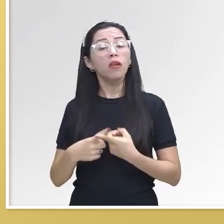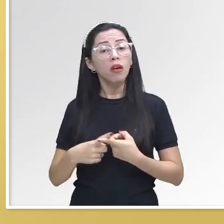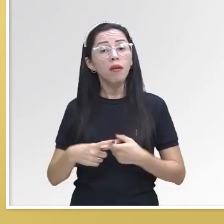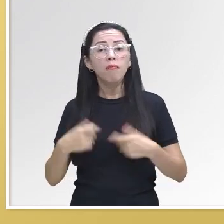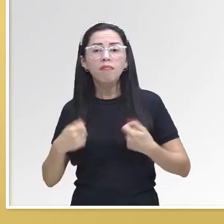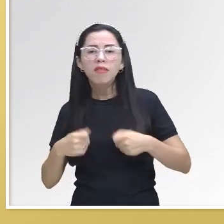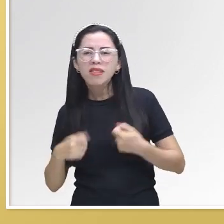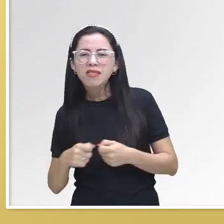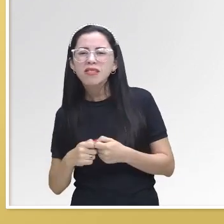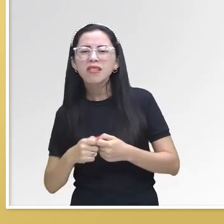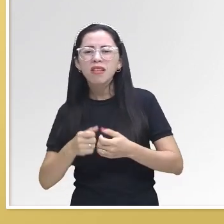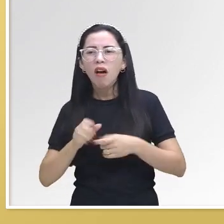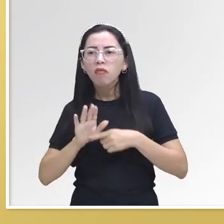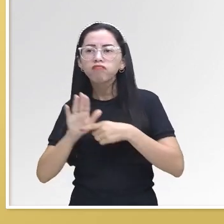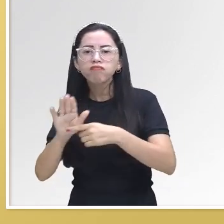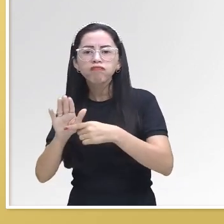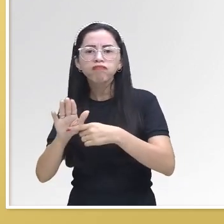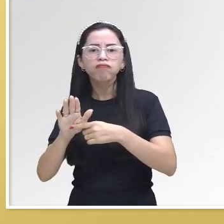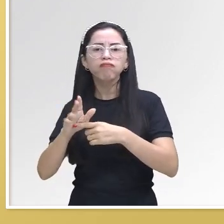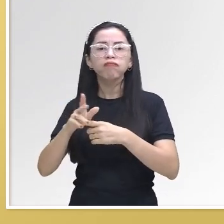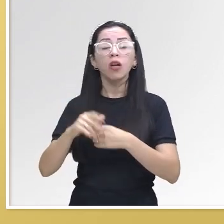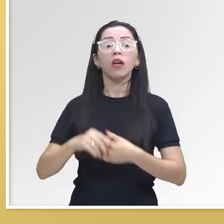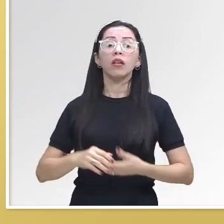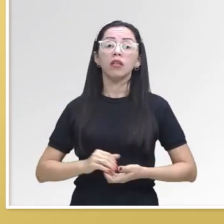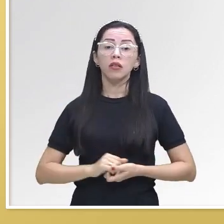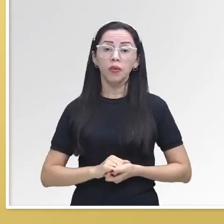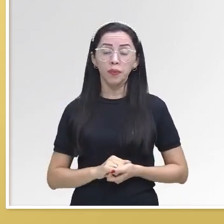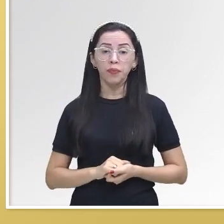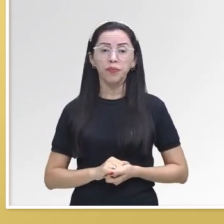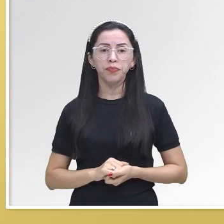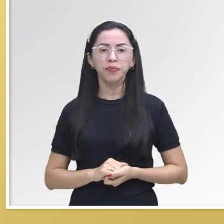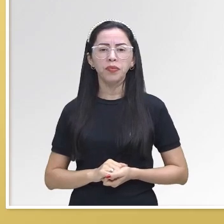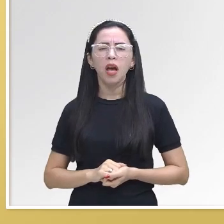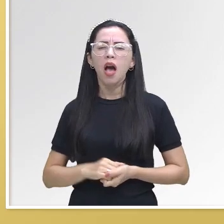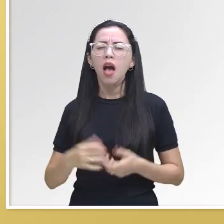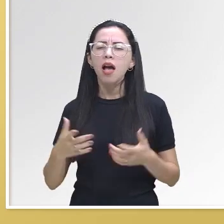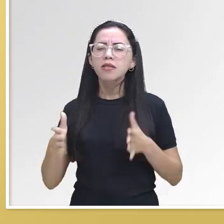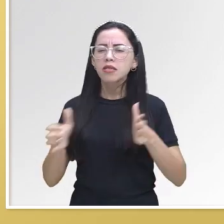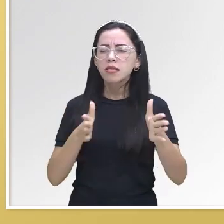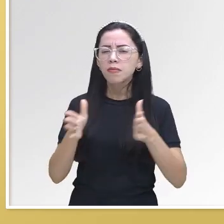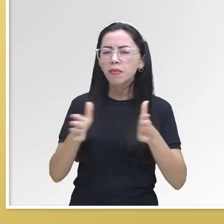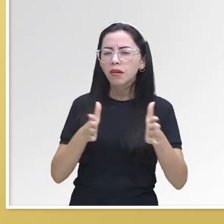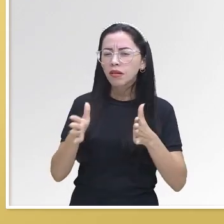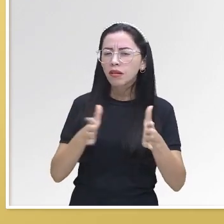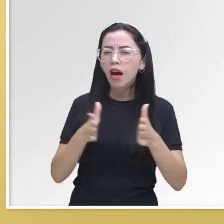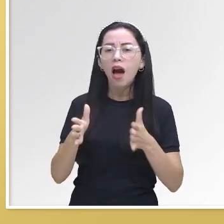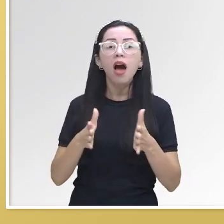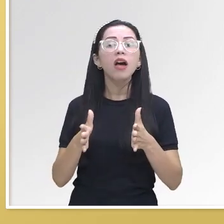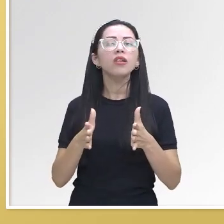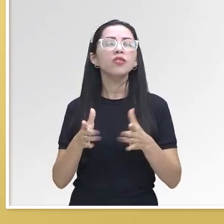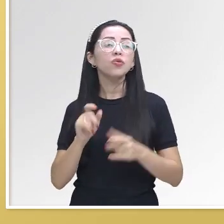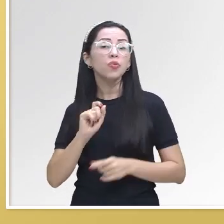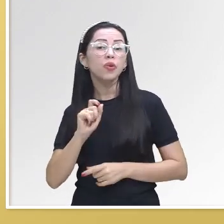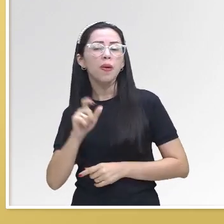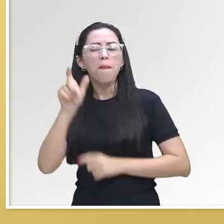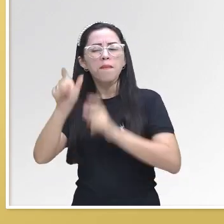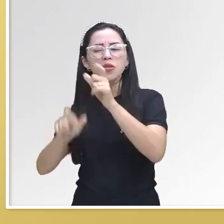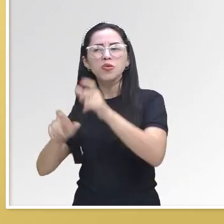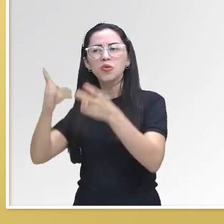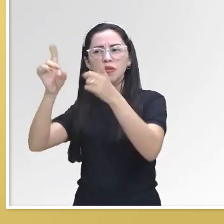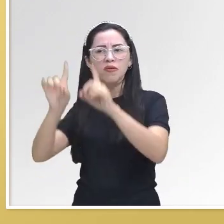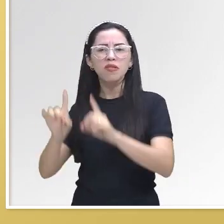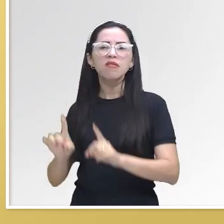do papel. De acordo com a agência Senado, a acessibilidade traz para as pessoas com deficiência o protagonismo e a